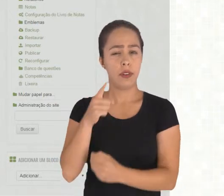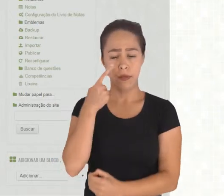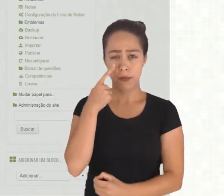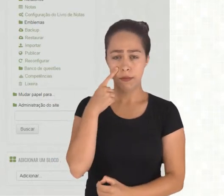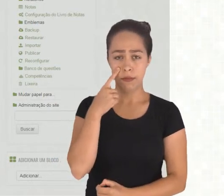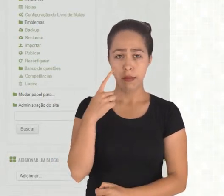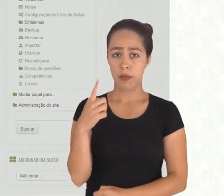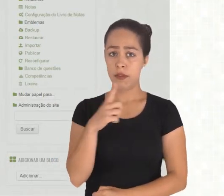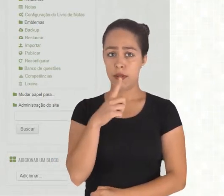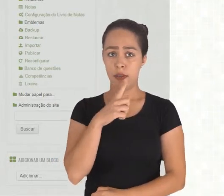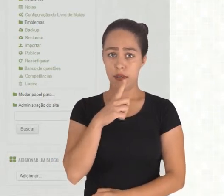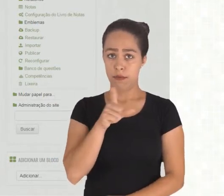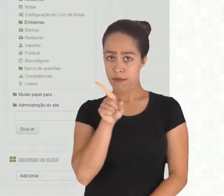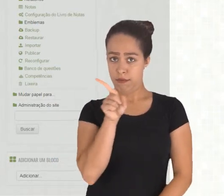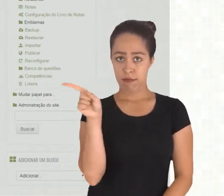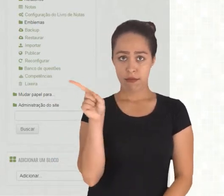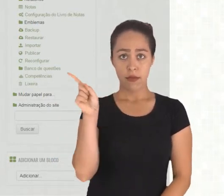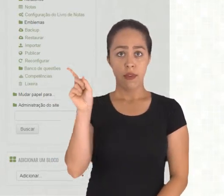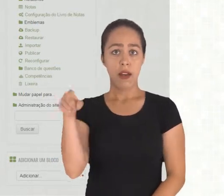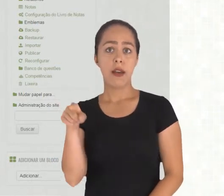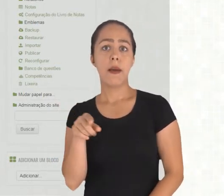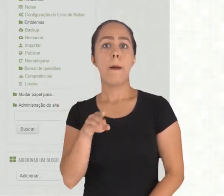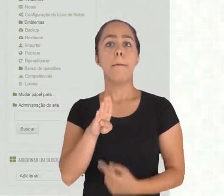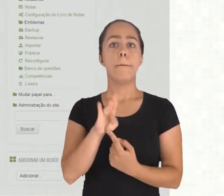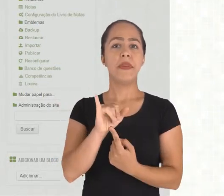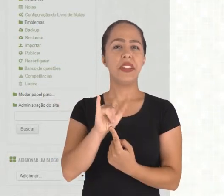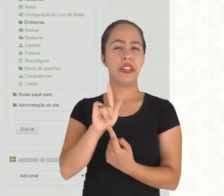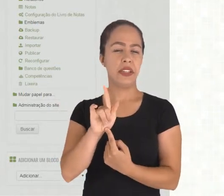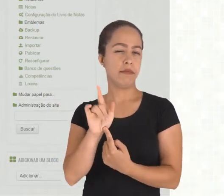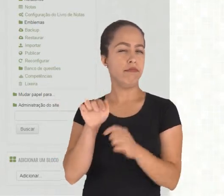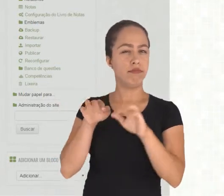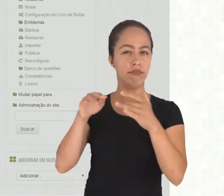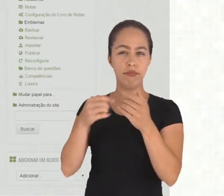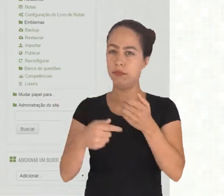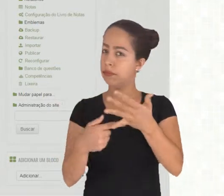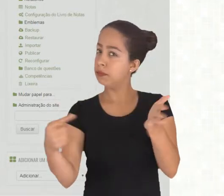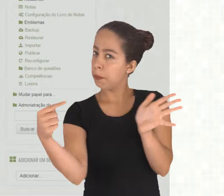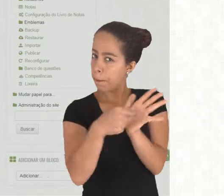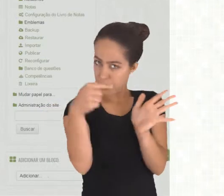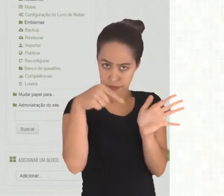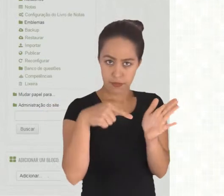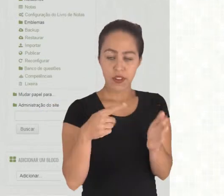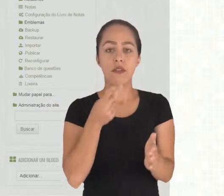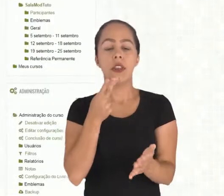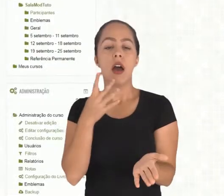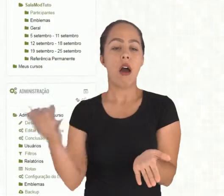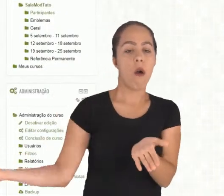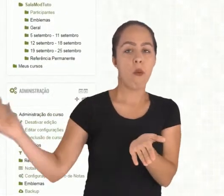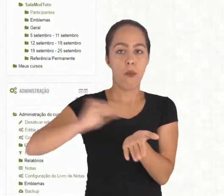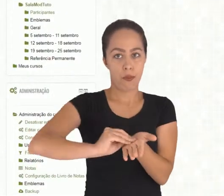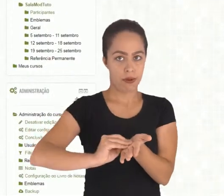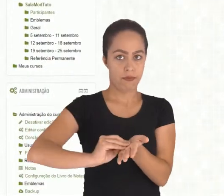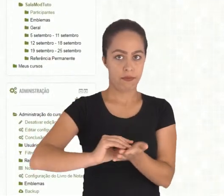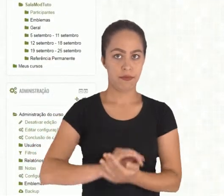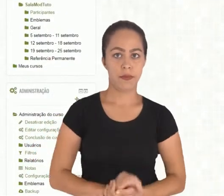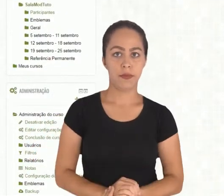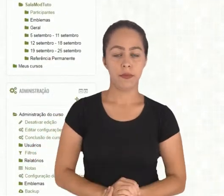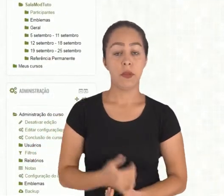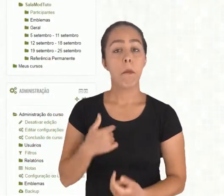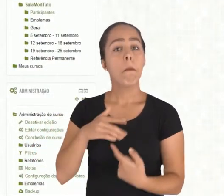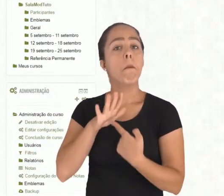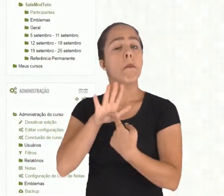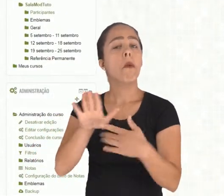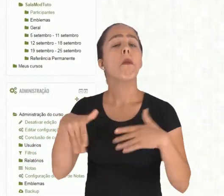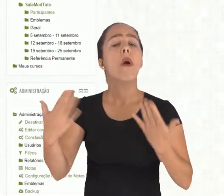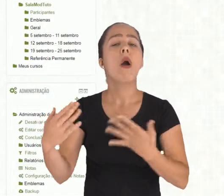aqui está uma webconferência esse big blue button bn é só adicionar eu quero te mostrar quais